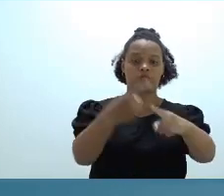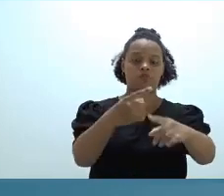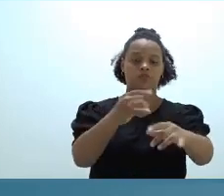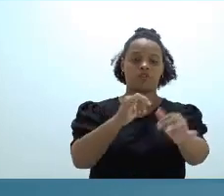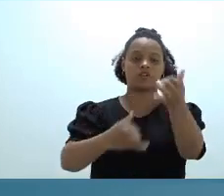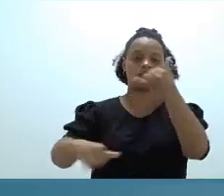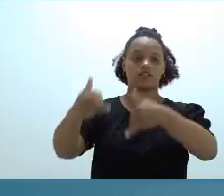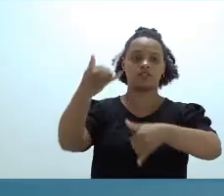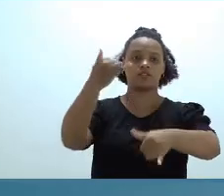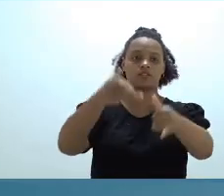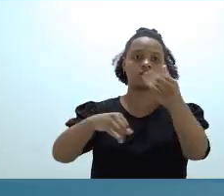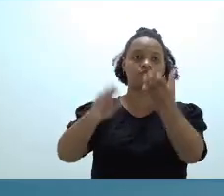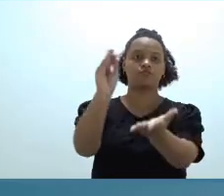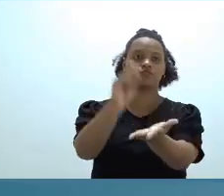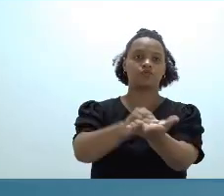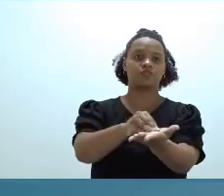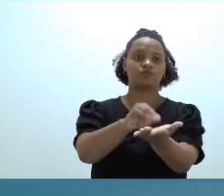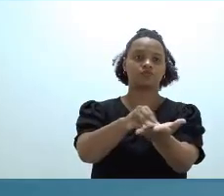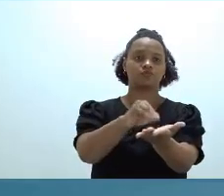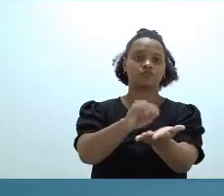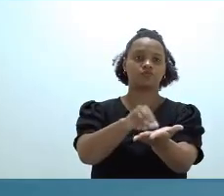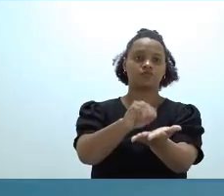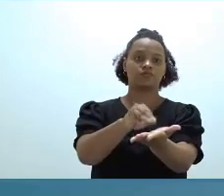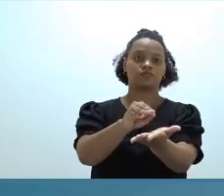no fornecimento de energia.